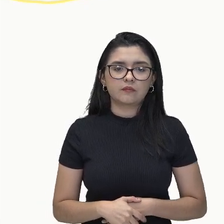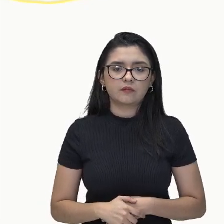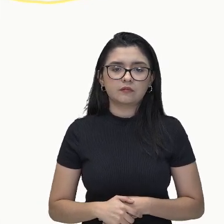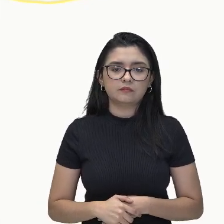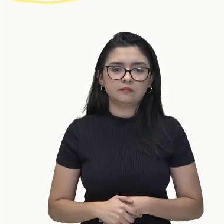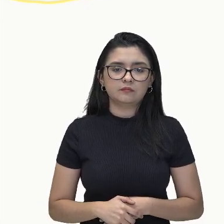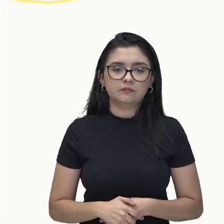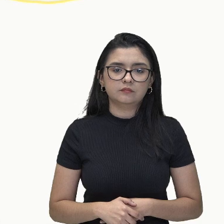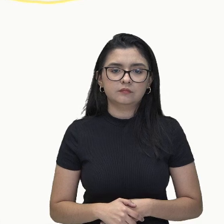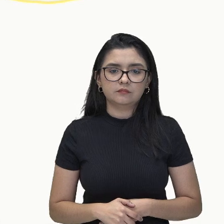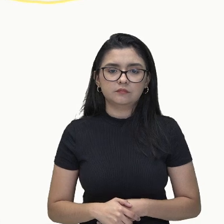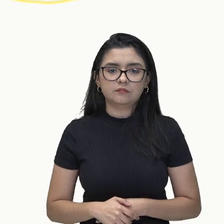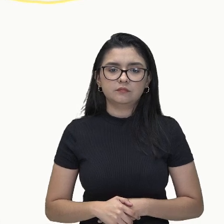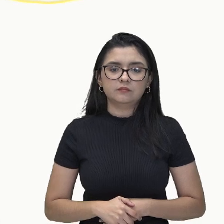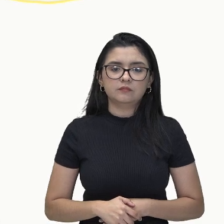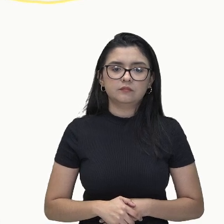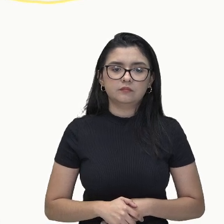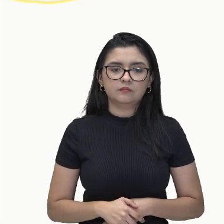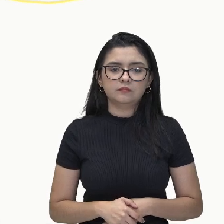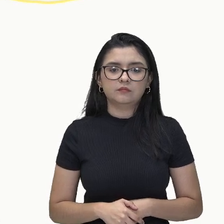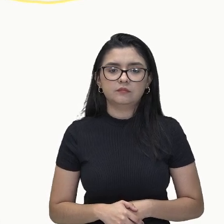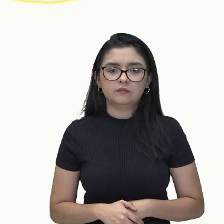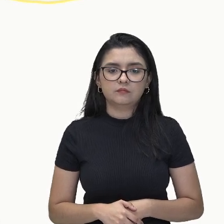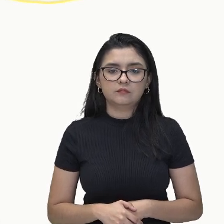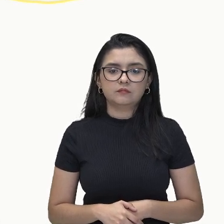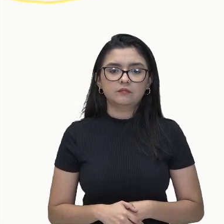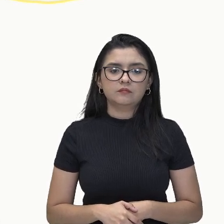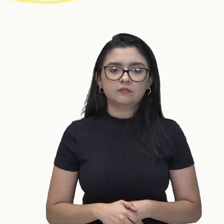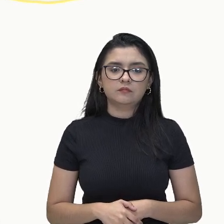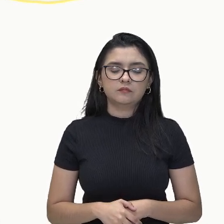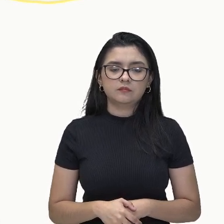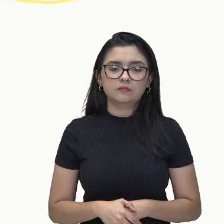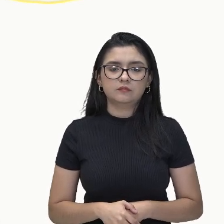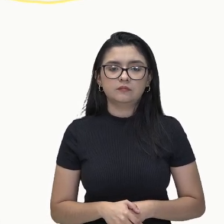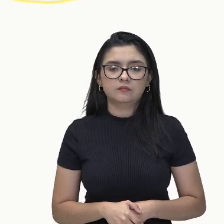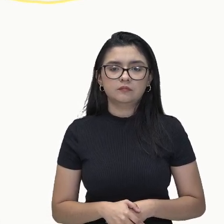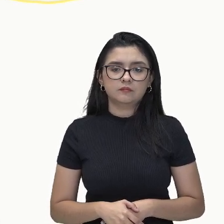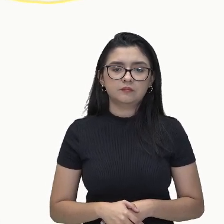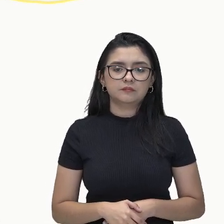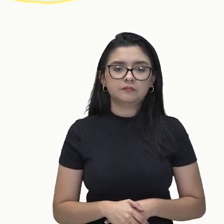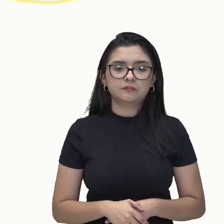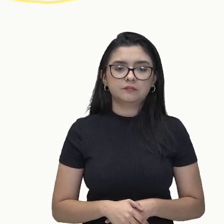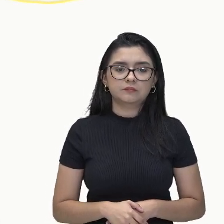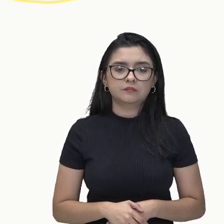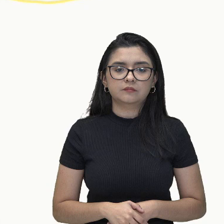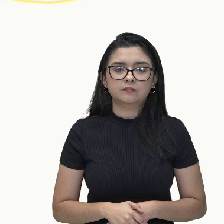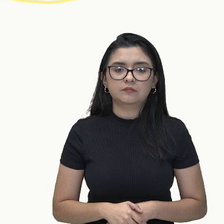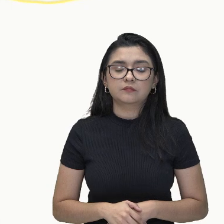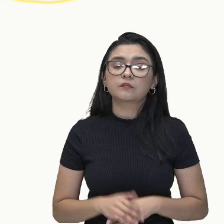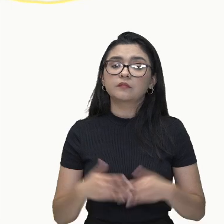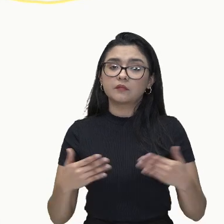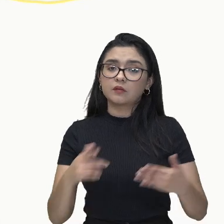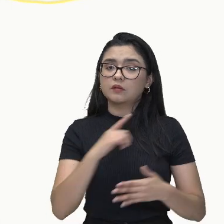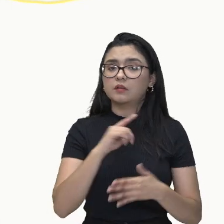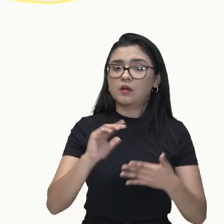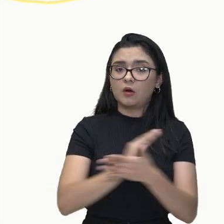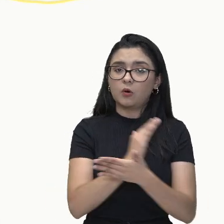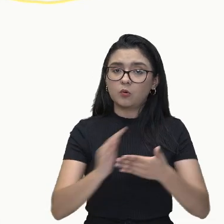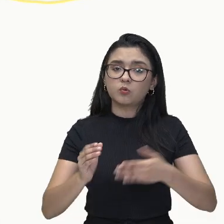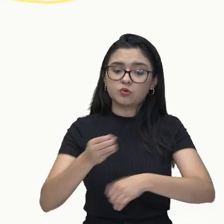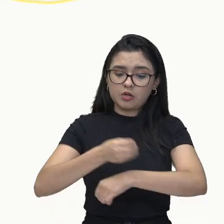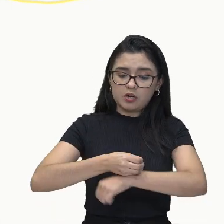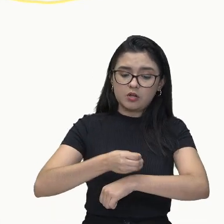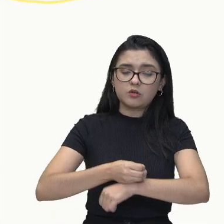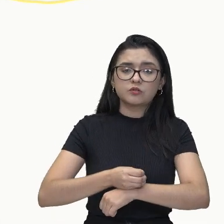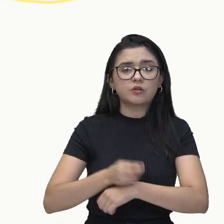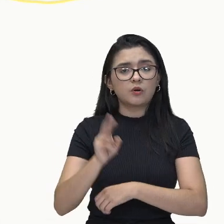como extensiones de teléfonos celulares Pois é tem relógio que até já virou